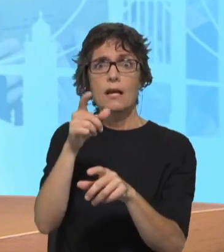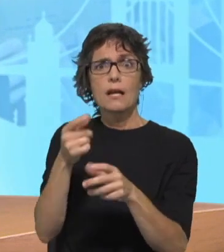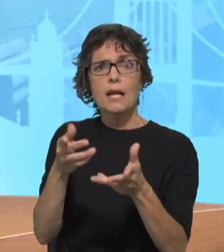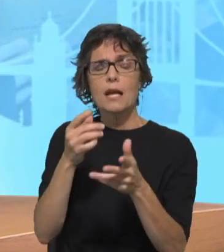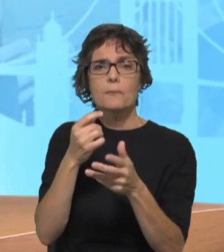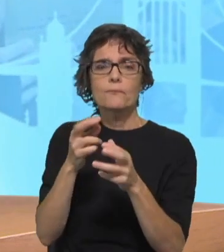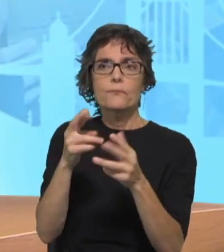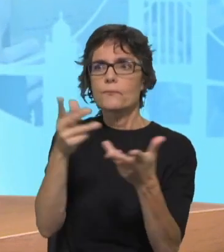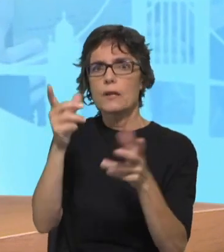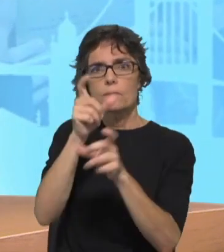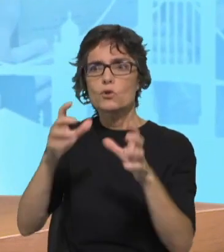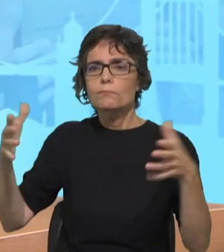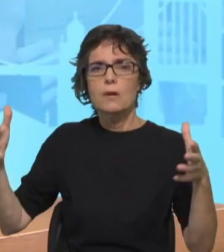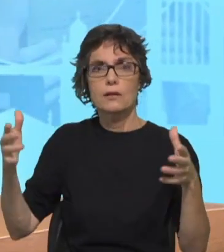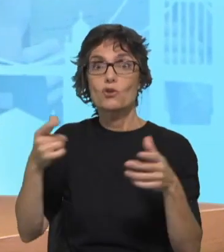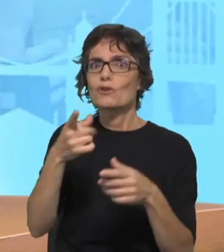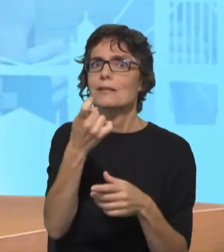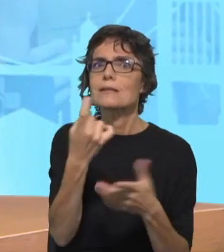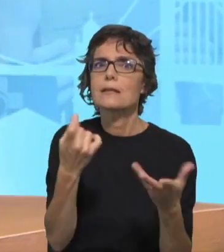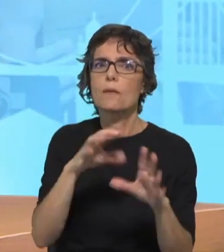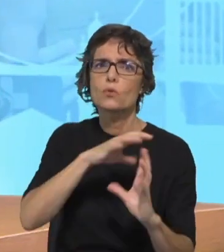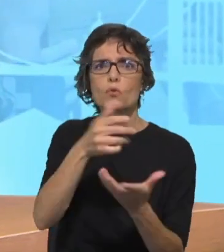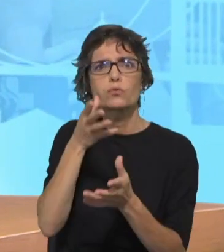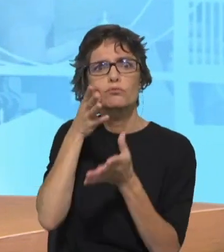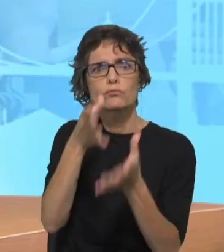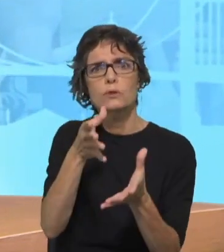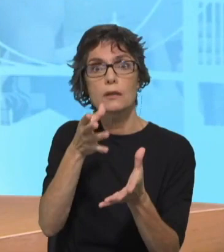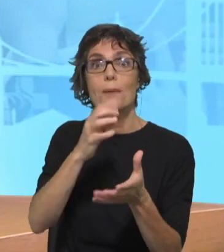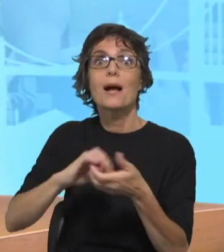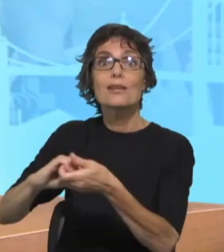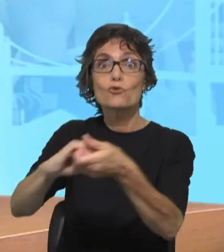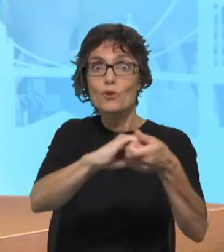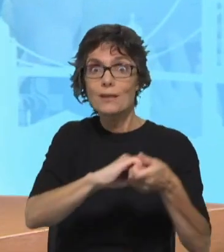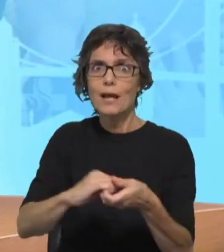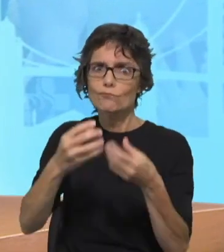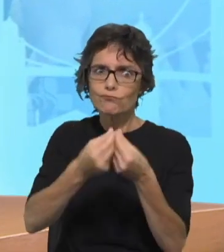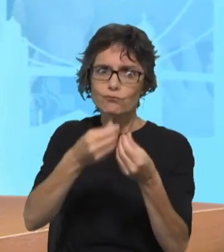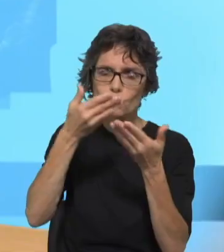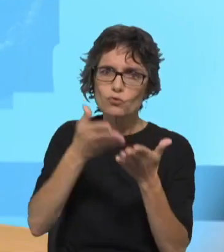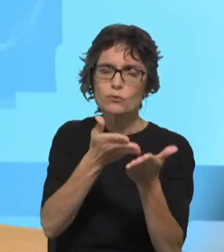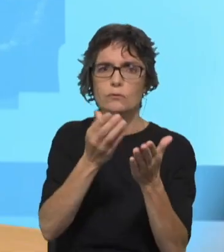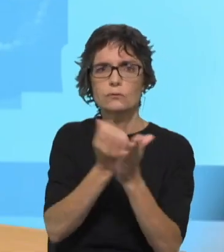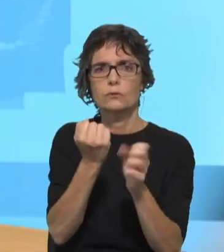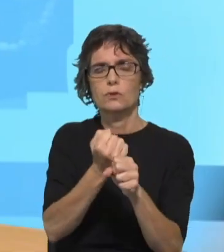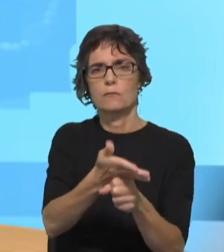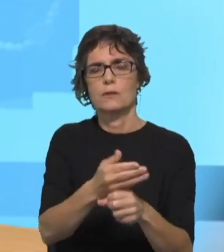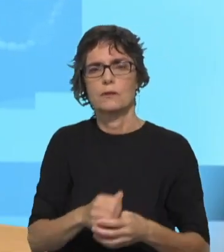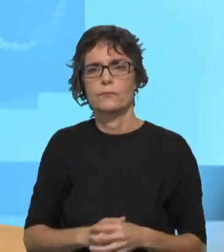para com isto, porque nós precisamos de um mundo que esteja atento para poder também ser solidário e em consciência. E porquê, Paulo